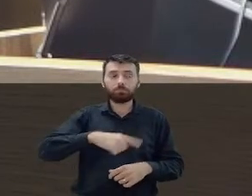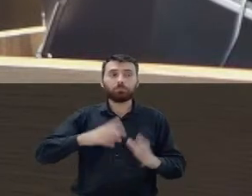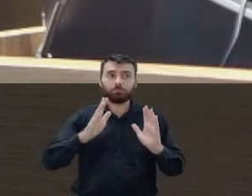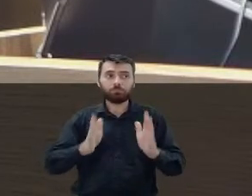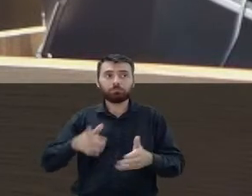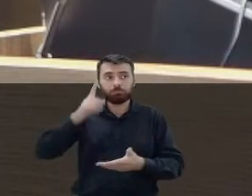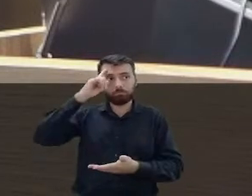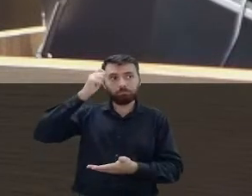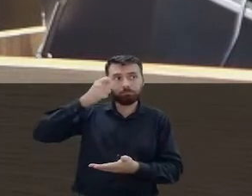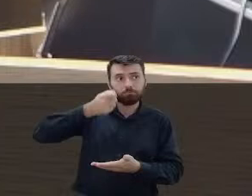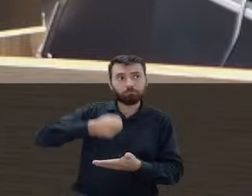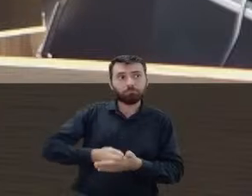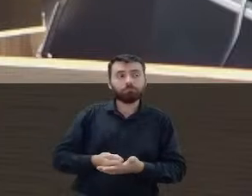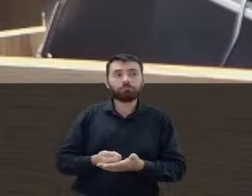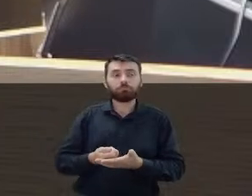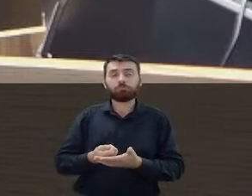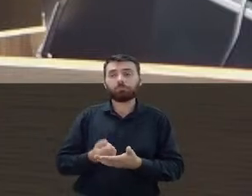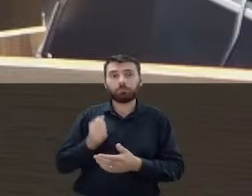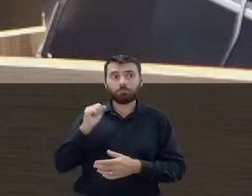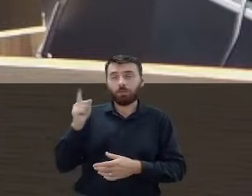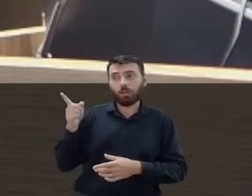fica afastada